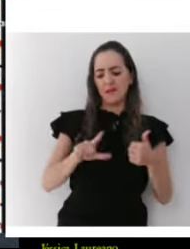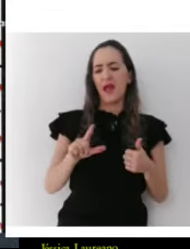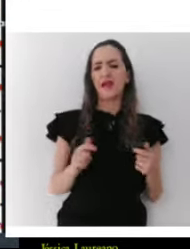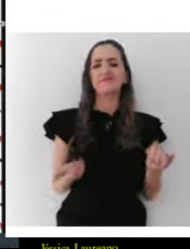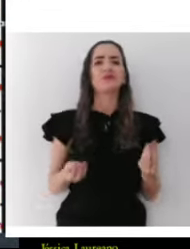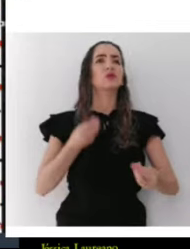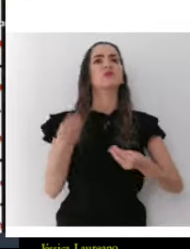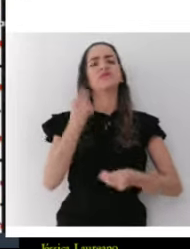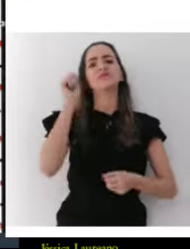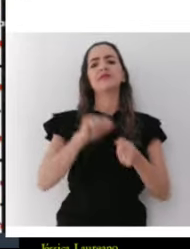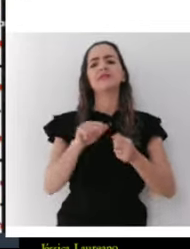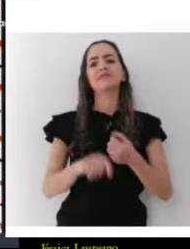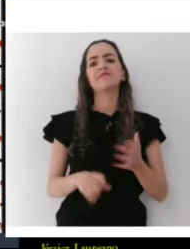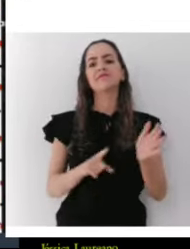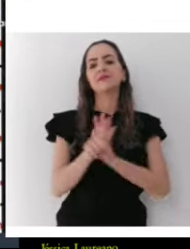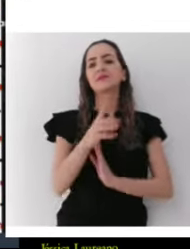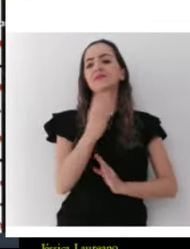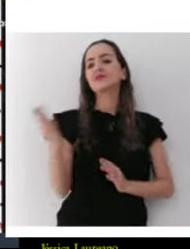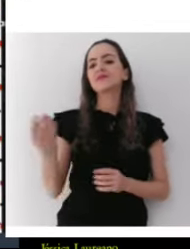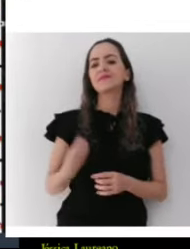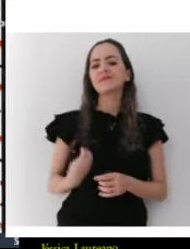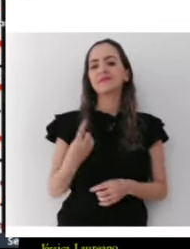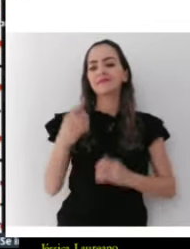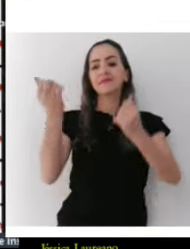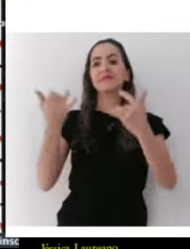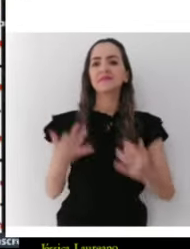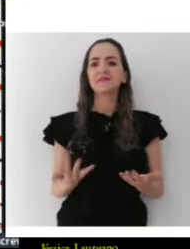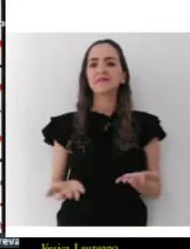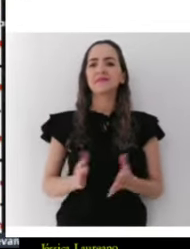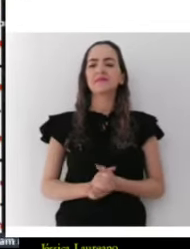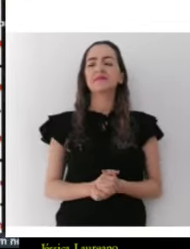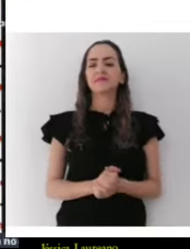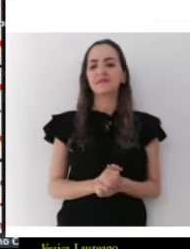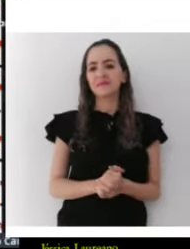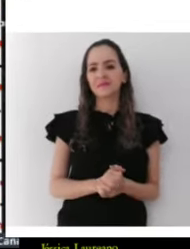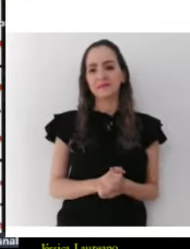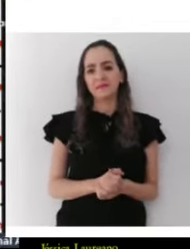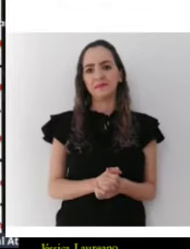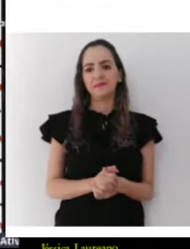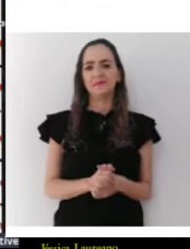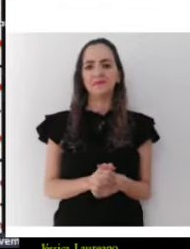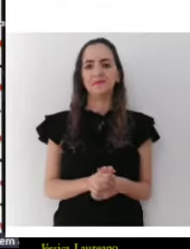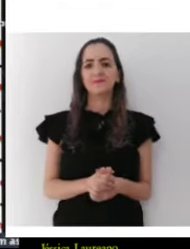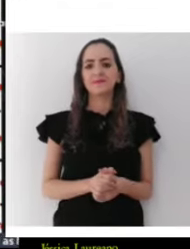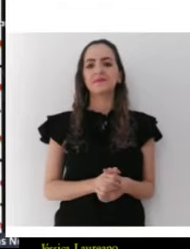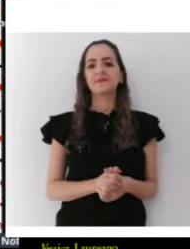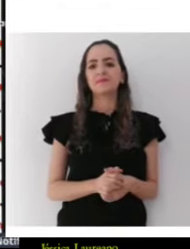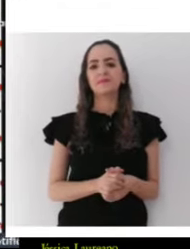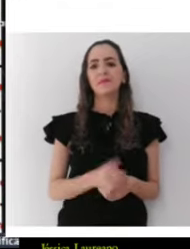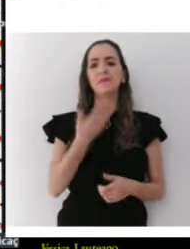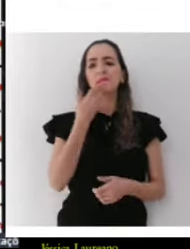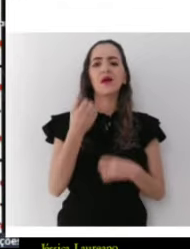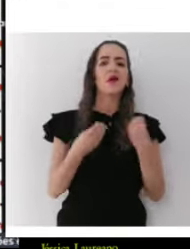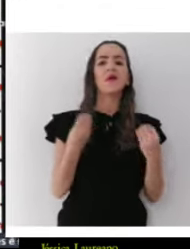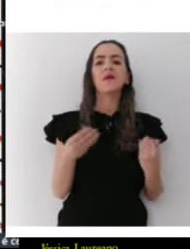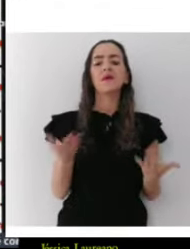de se fazer? Correta, não necessariamente correta, mas o recomendado é o quê? Você precisa